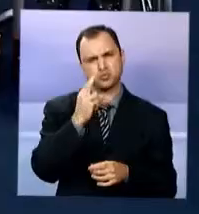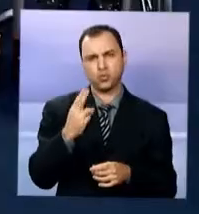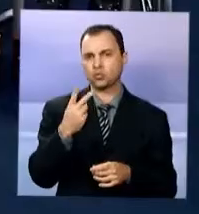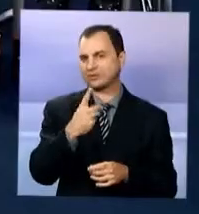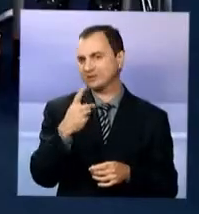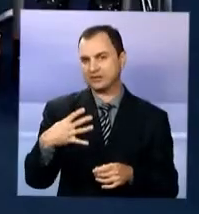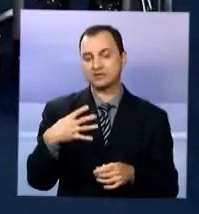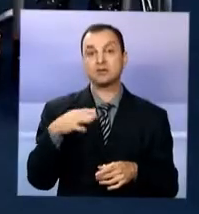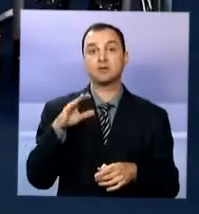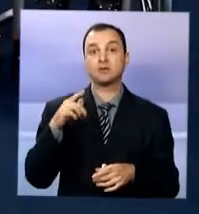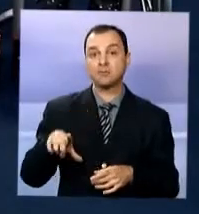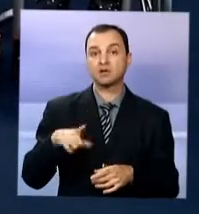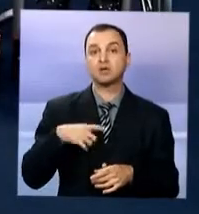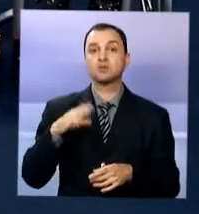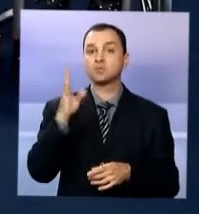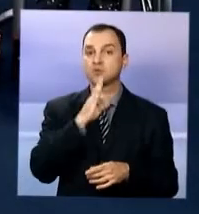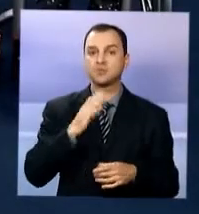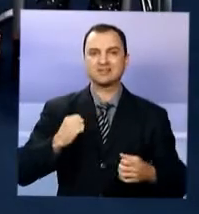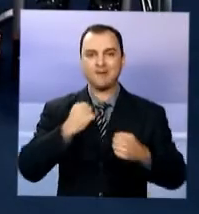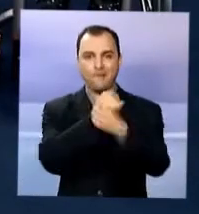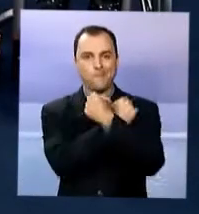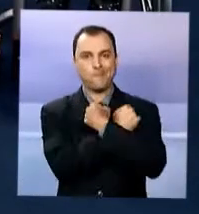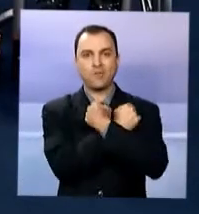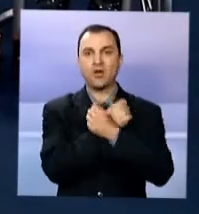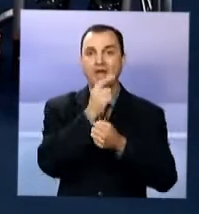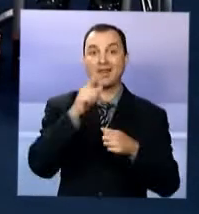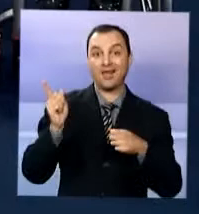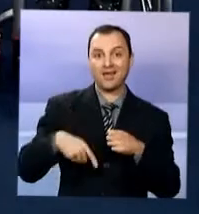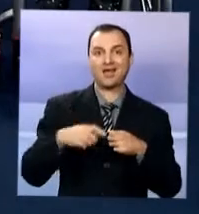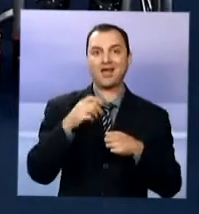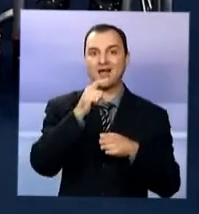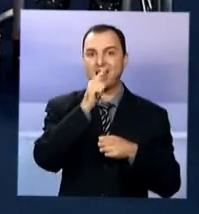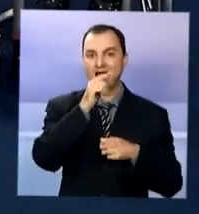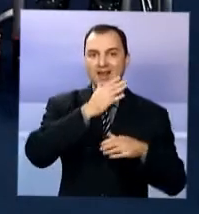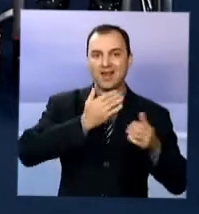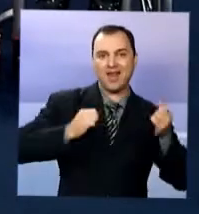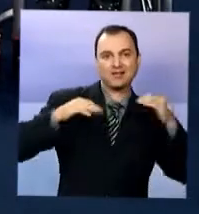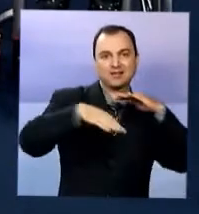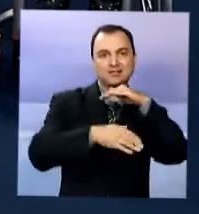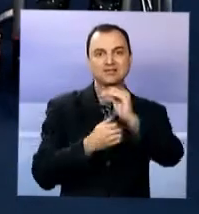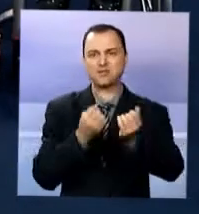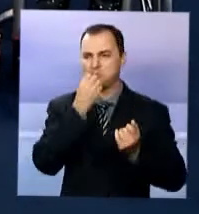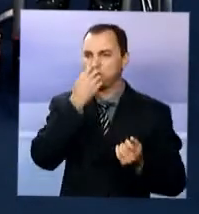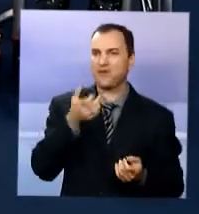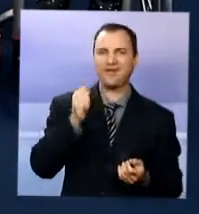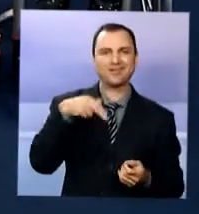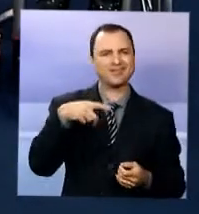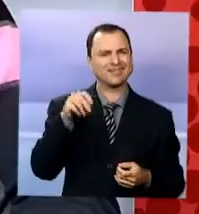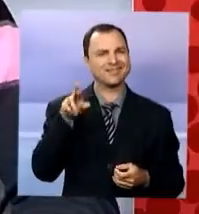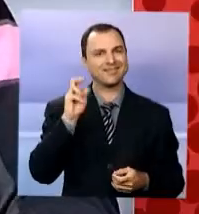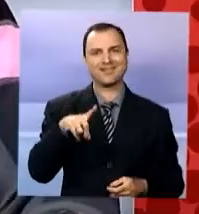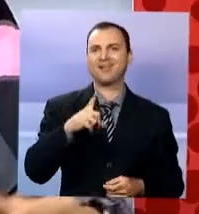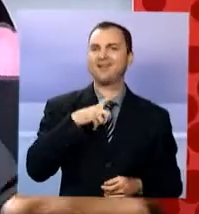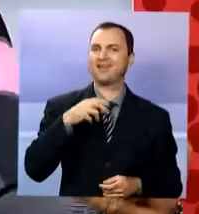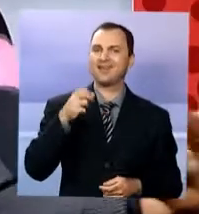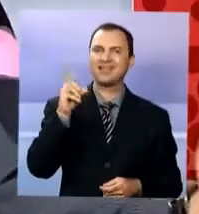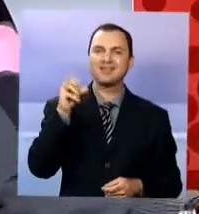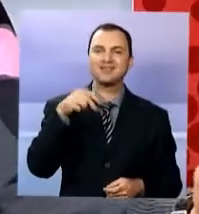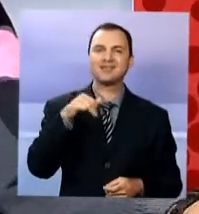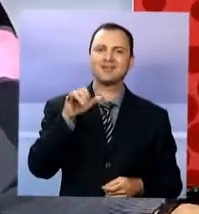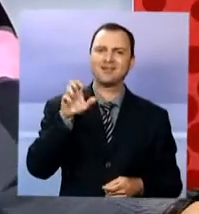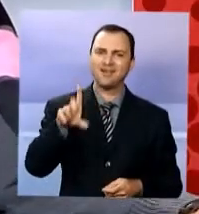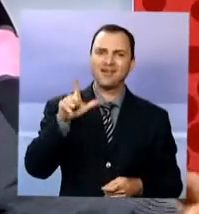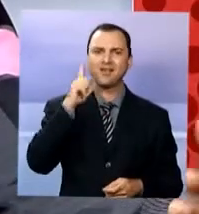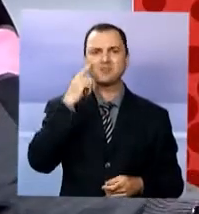mais as que o Brasil mais abraçou EA natação né que tem muita gente boa aí o André o Daniel A